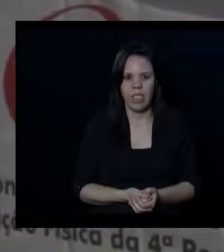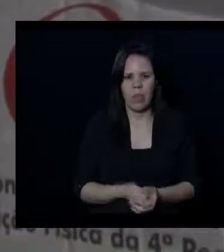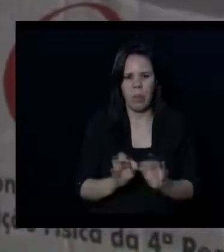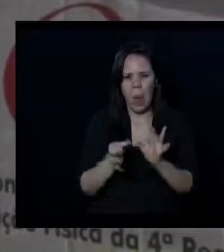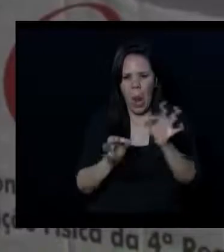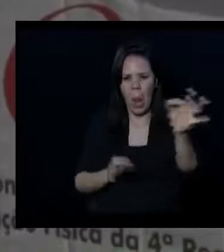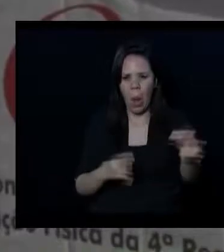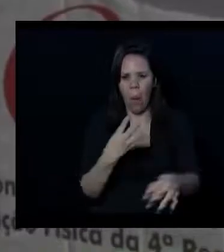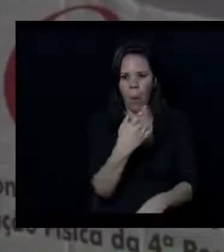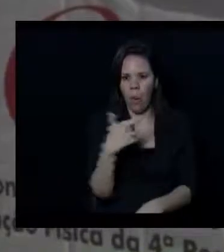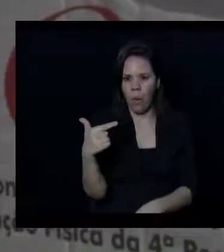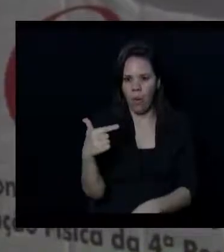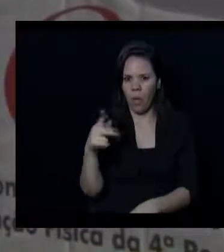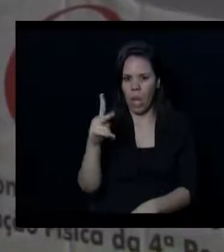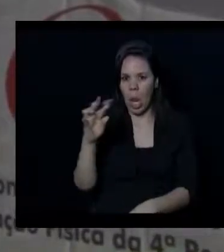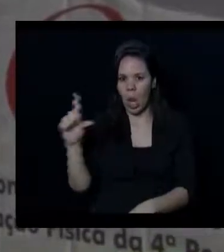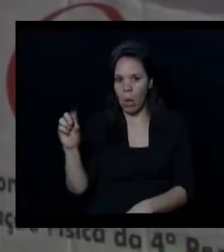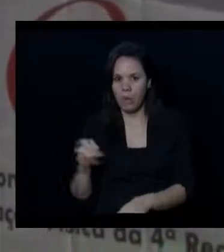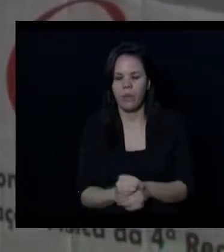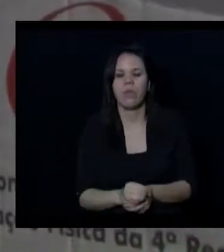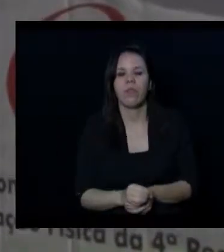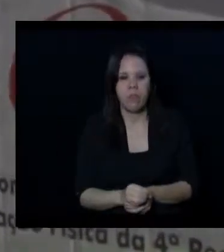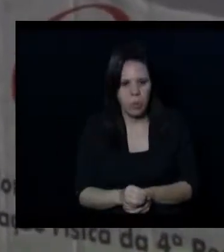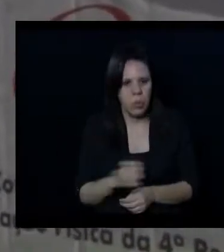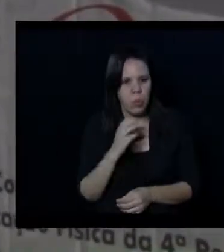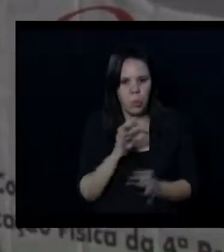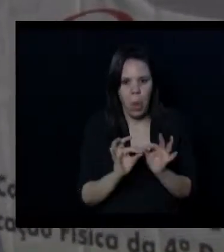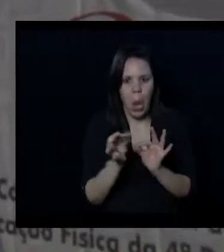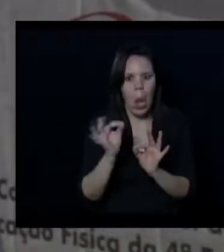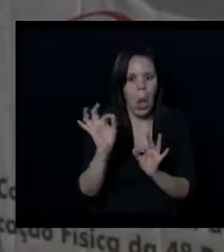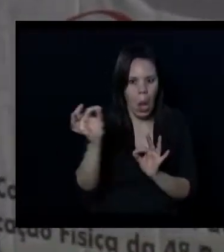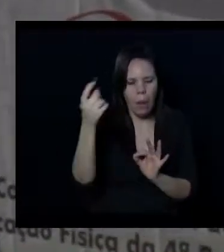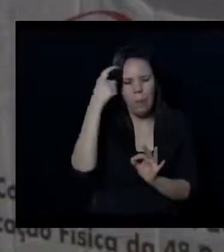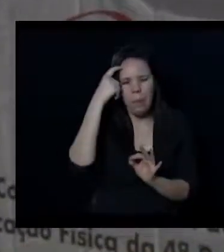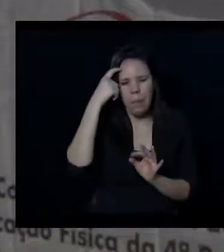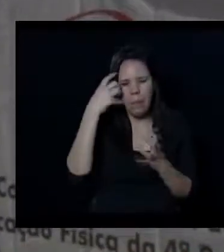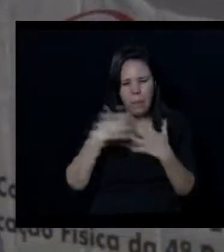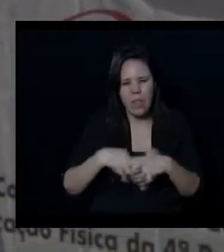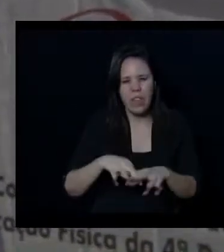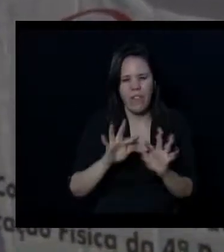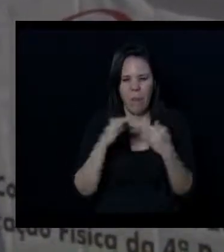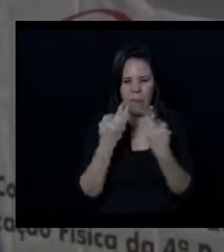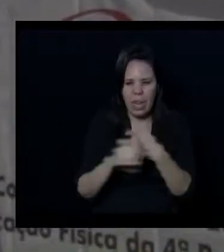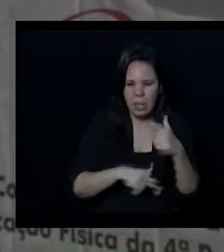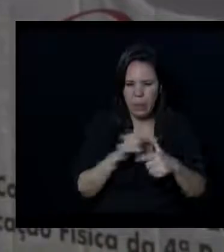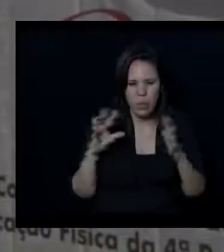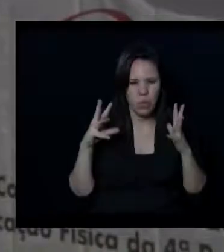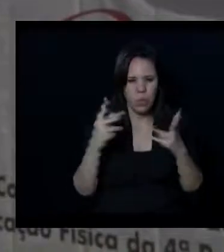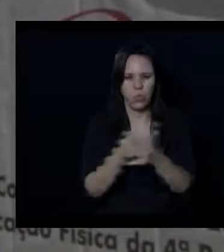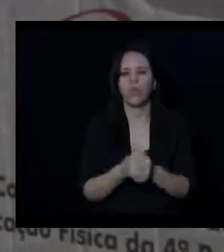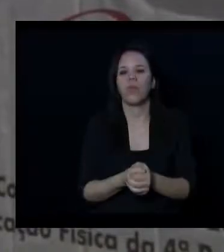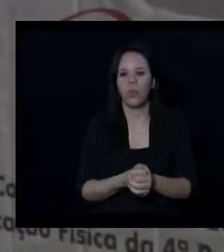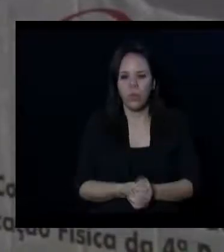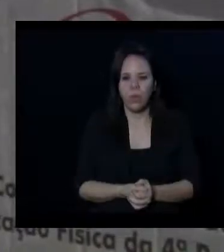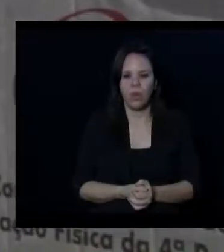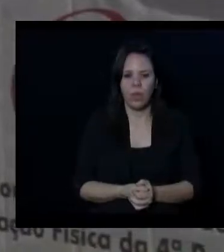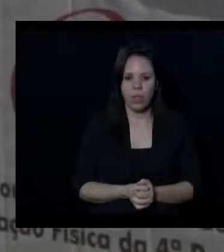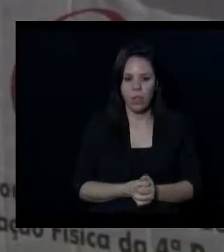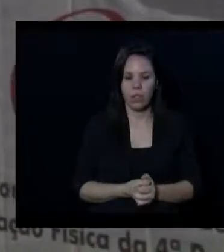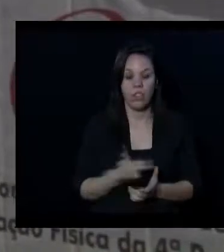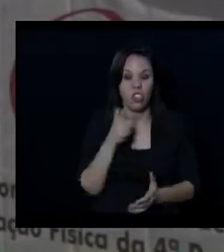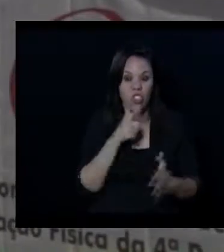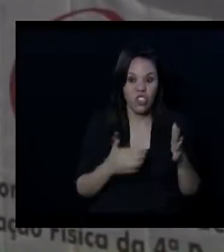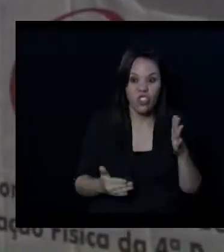quilômetros, querendo ou não, a gente sofre os 42 quilômetros, a gente pensa na família, pensa no trabalho, pensa em tudo. Então, quando a gente cruza a linha de